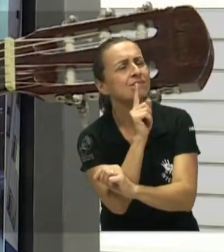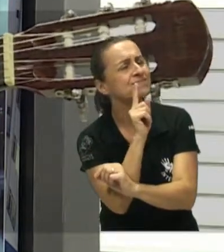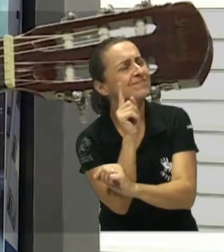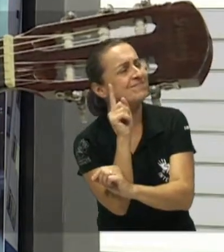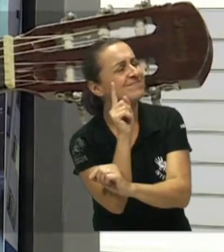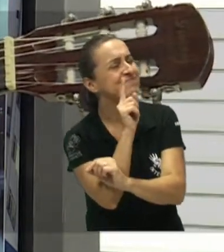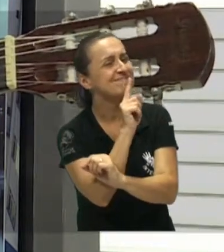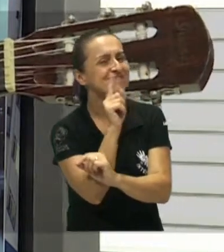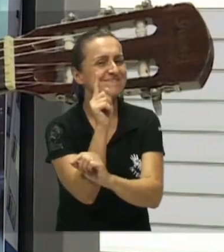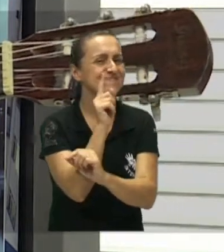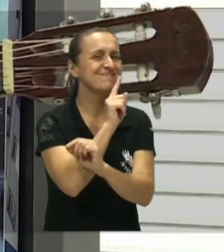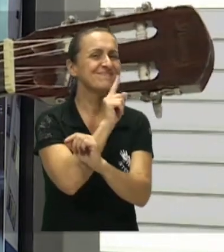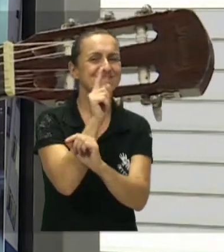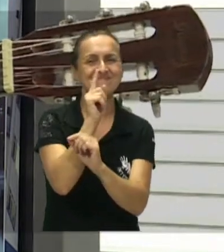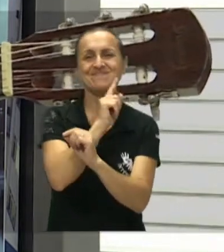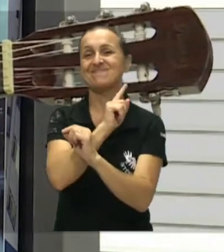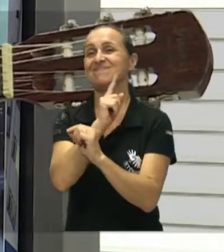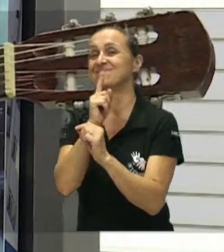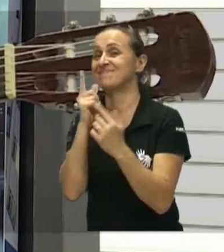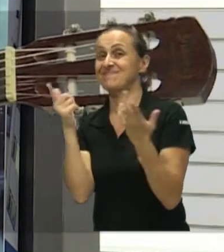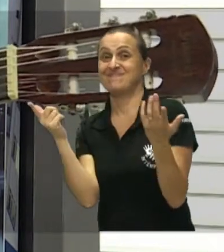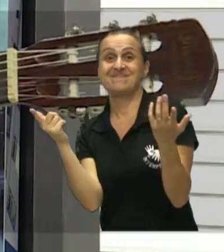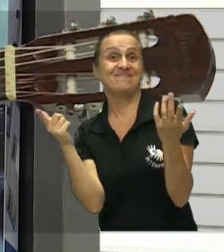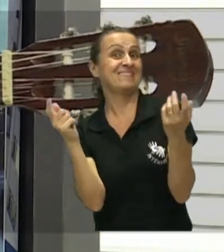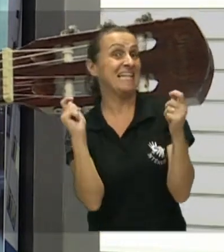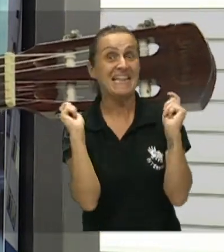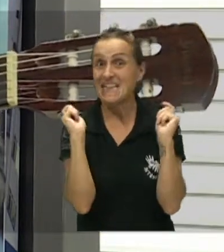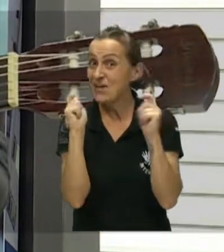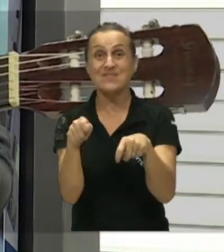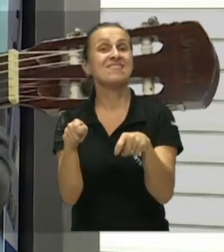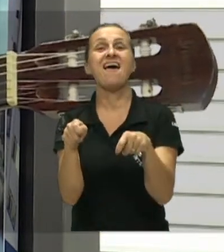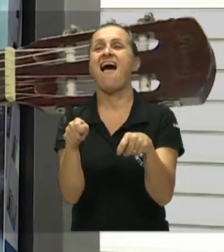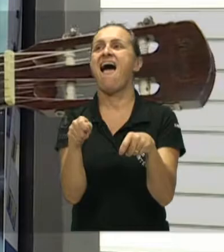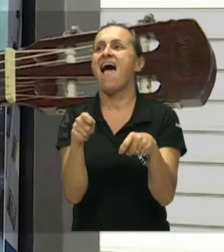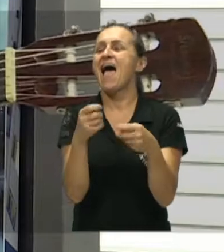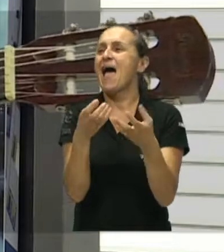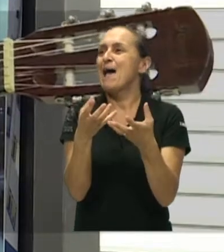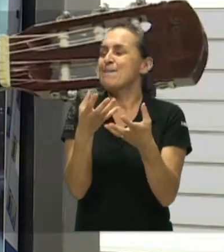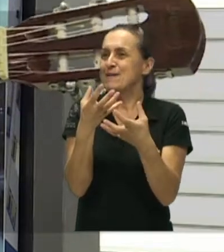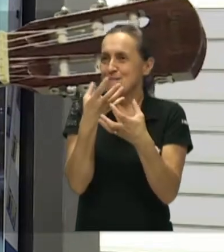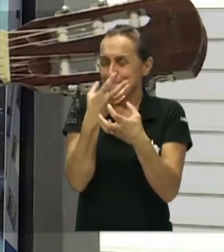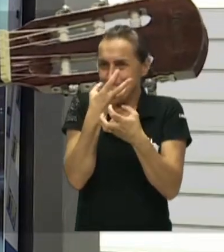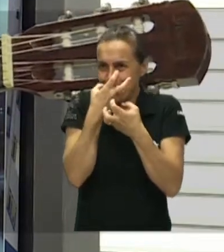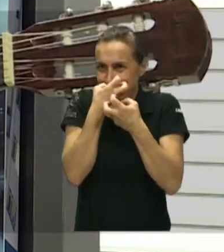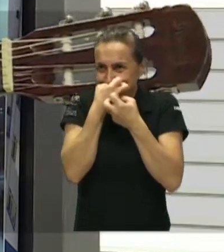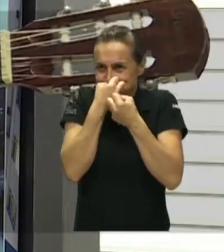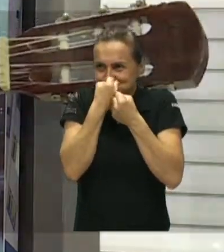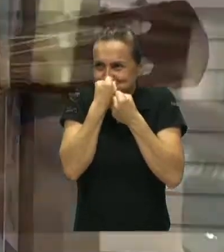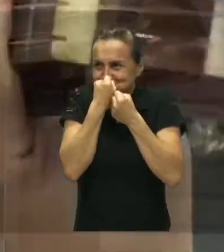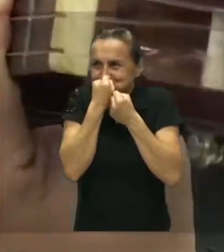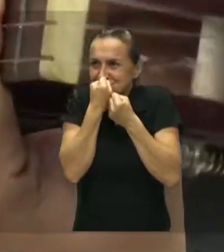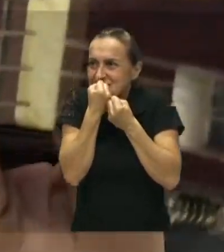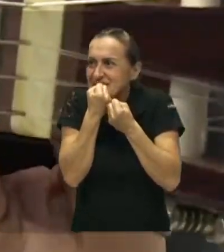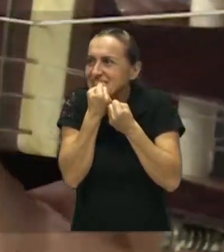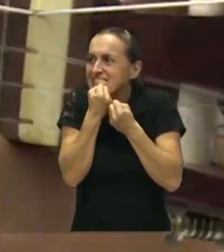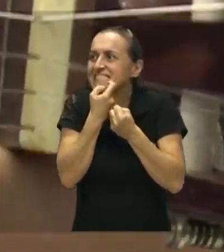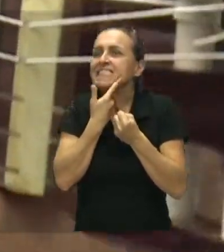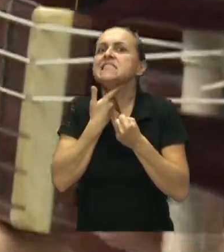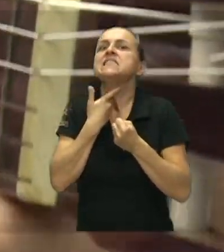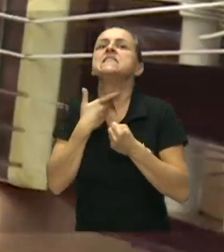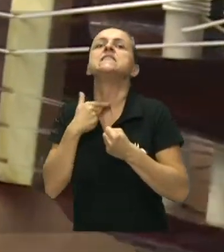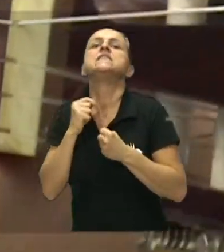fim. Porque não dá mais pra calar o sim. De tudo